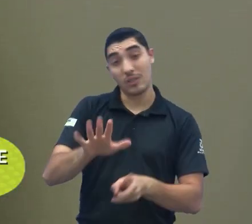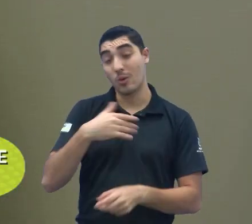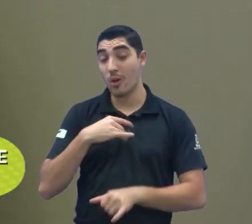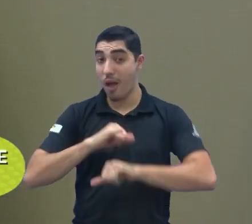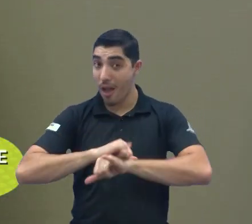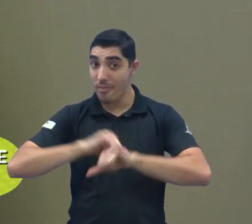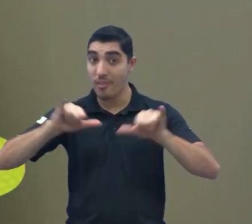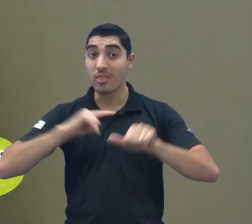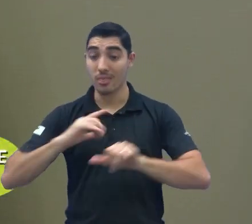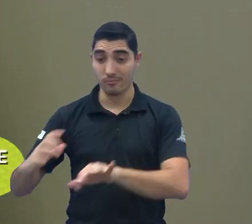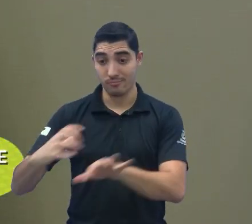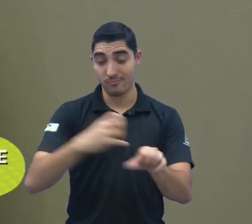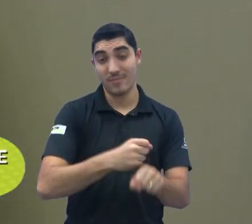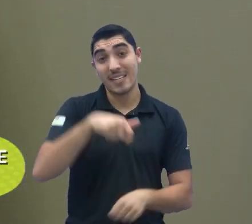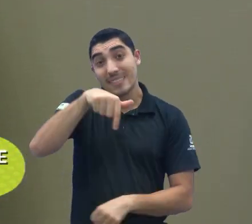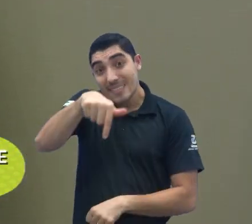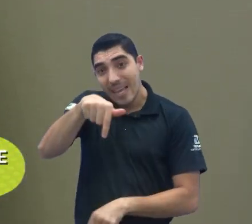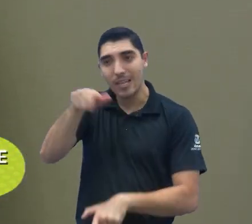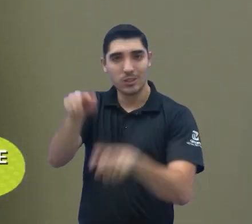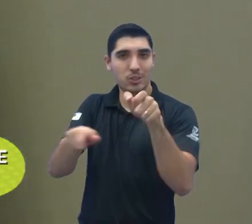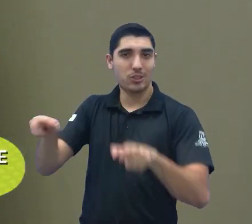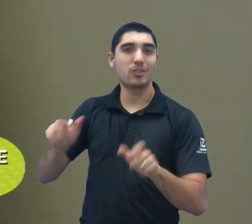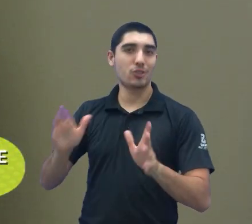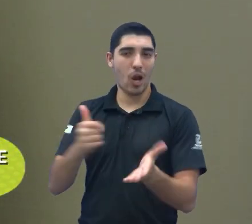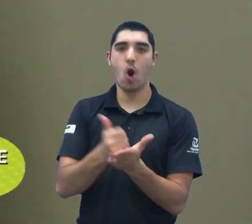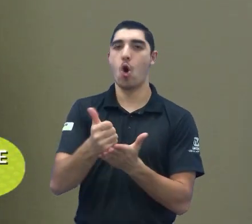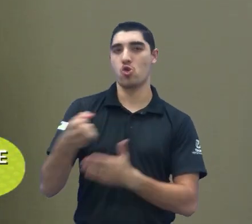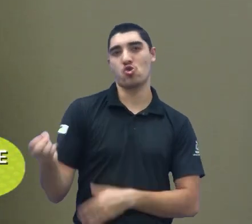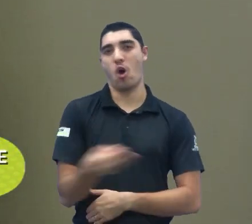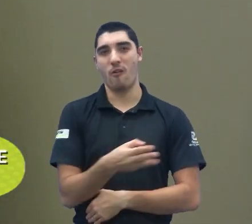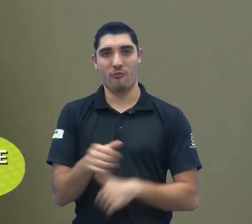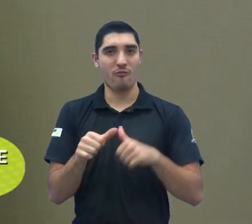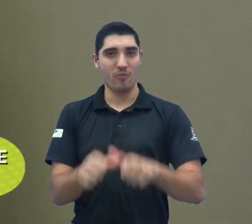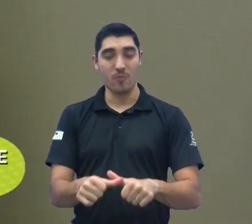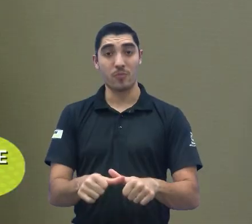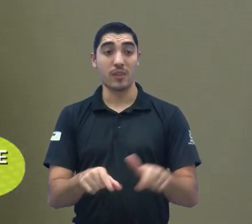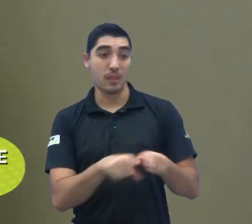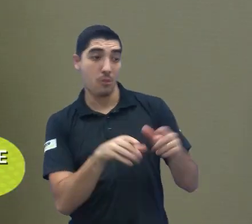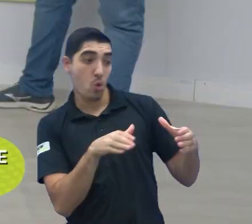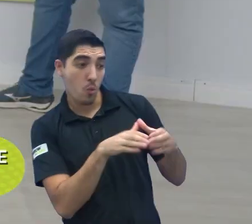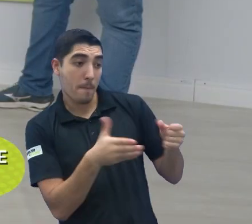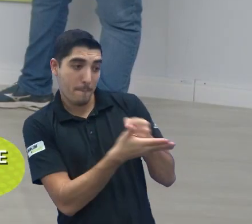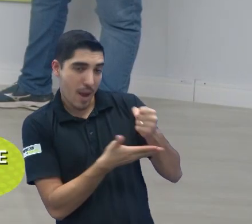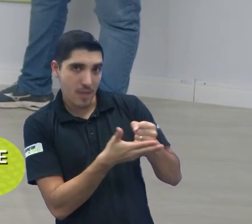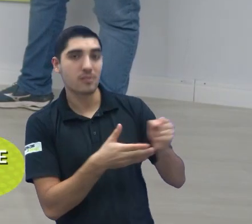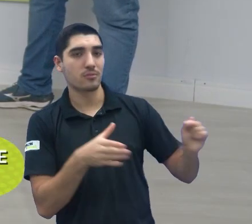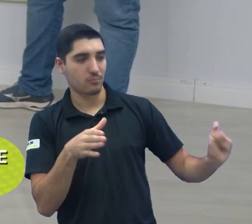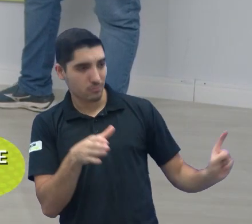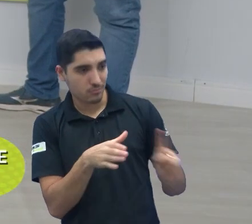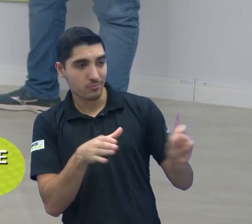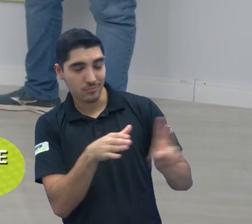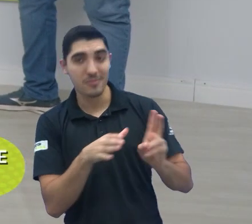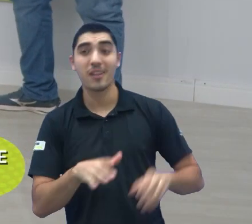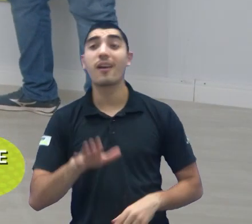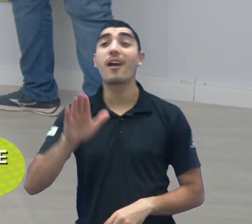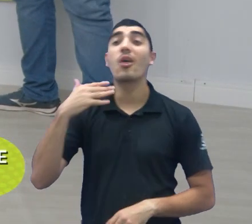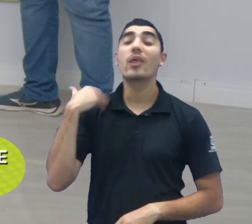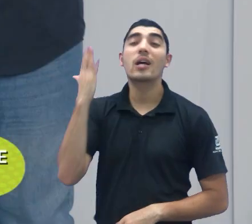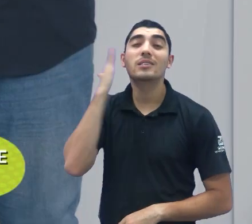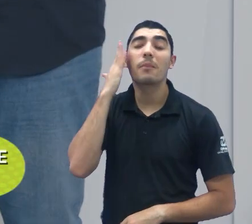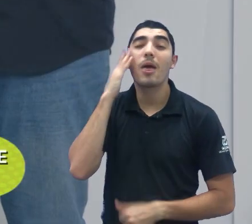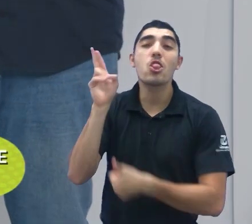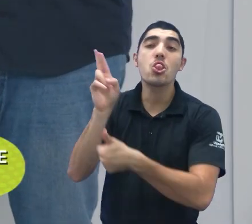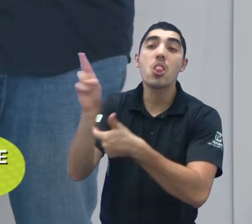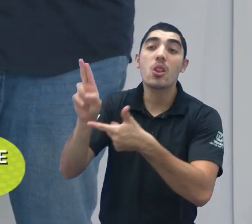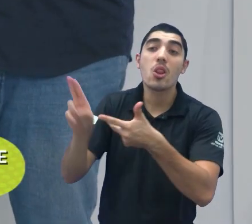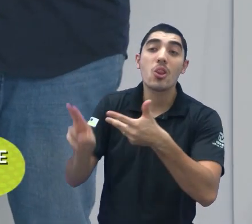7 contratadas no adulto, né? E a base, vem atletas da base para compor também. Eu trabalho com nomes, Ana. Temos nomes, eu quero